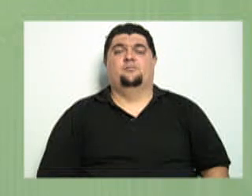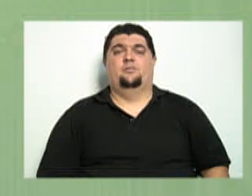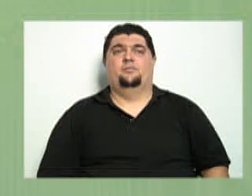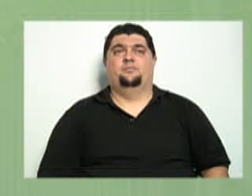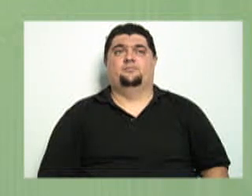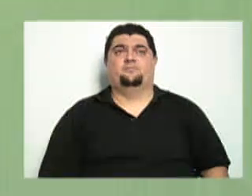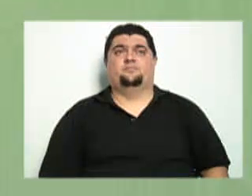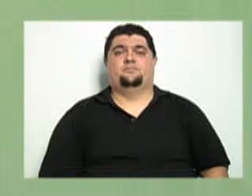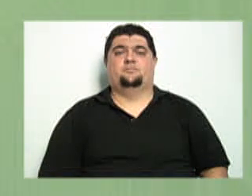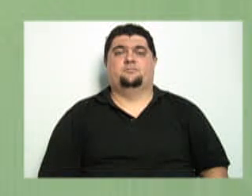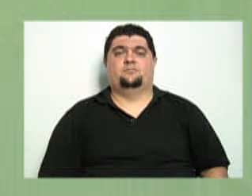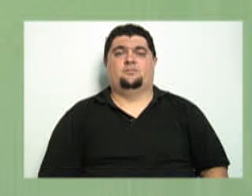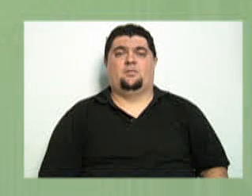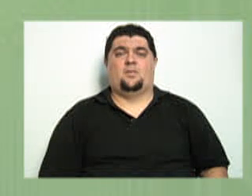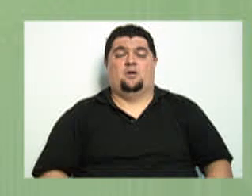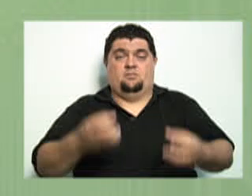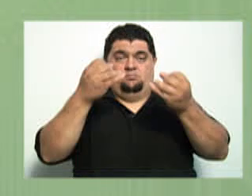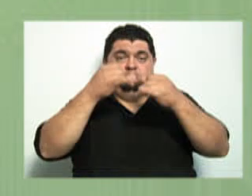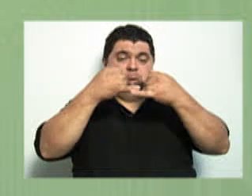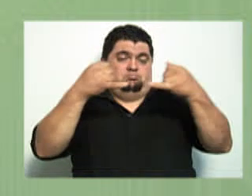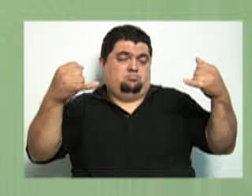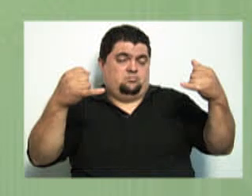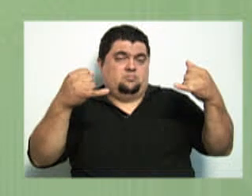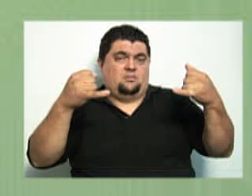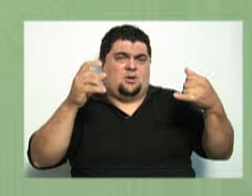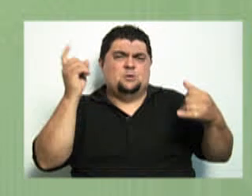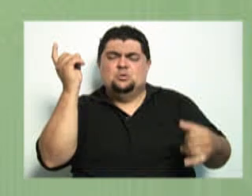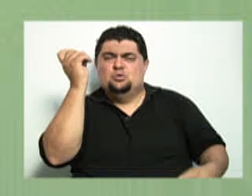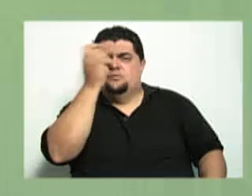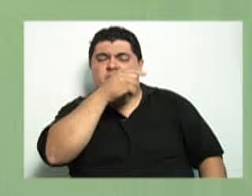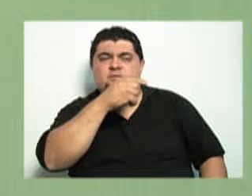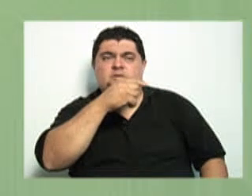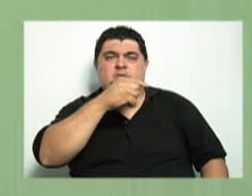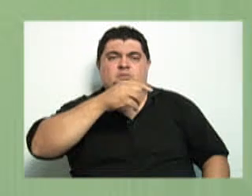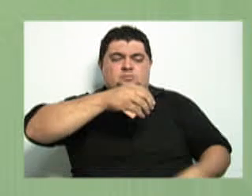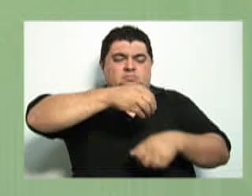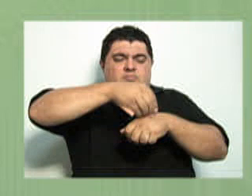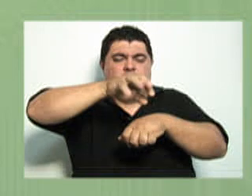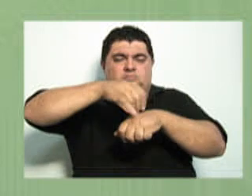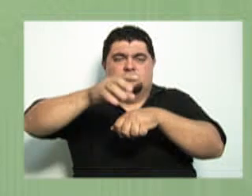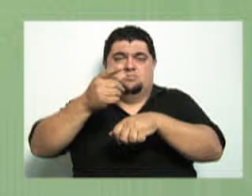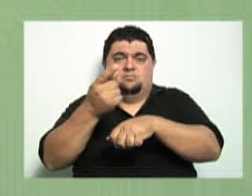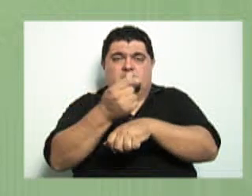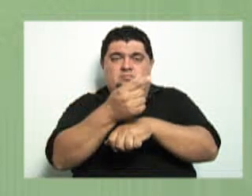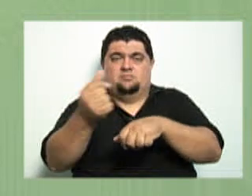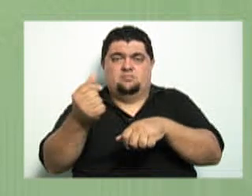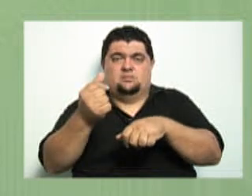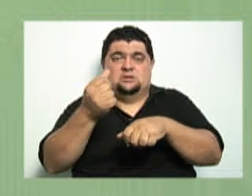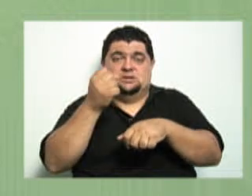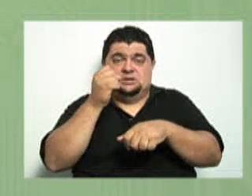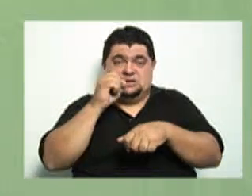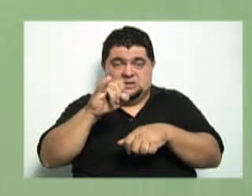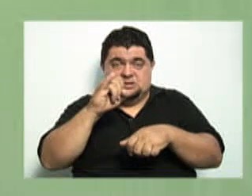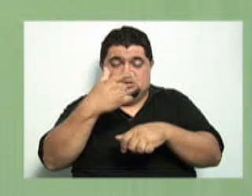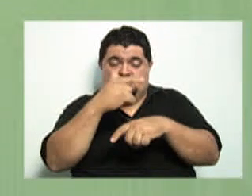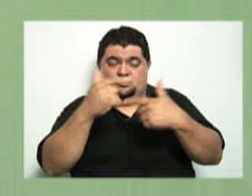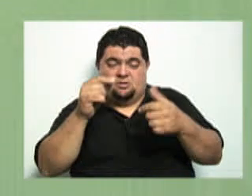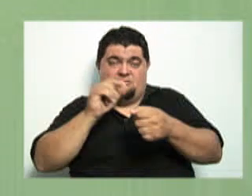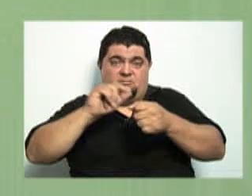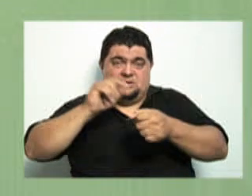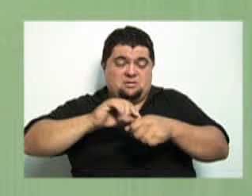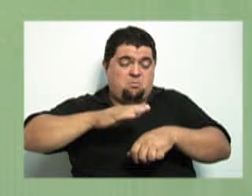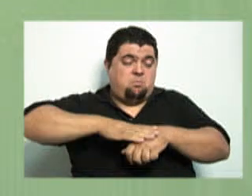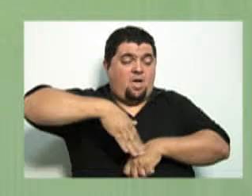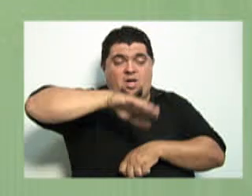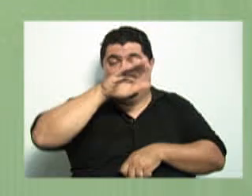Crescimento econômico, vou frisar aqui. É difícil distribuir riquezas sem produzir mais bens e